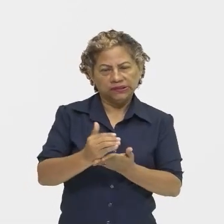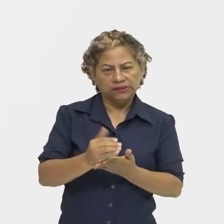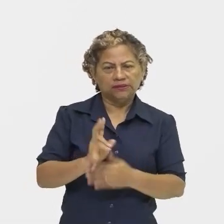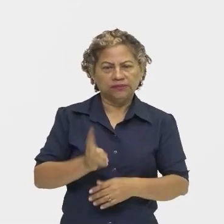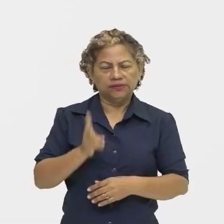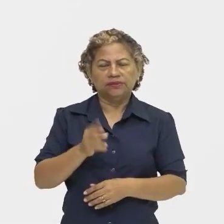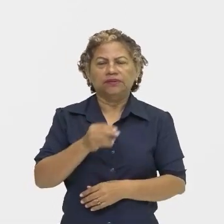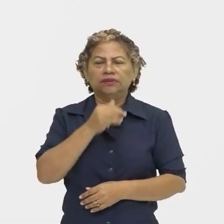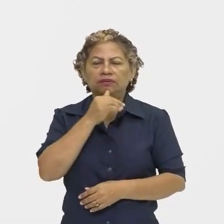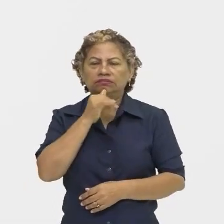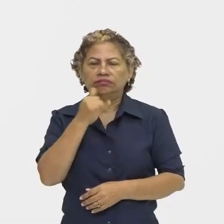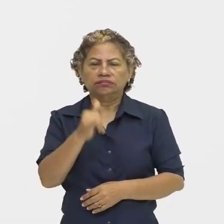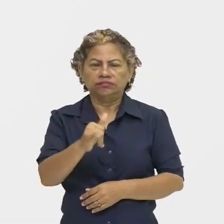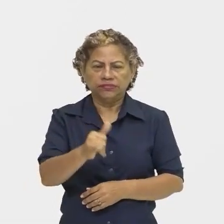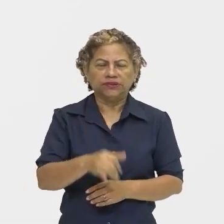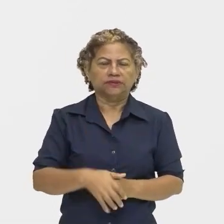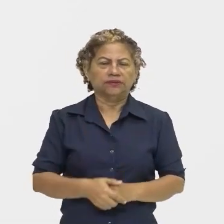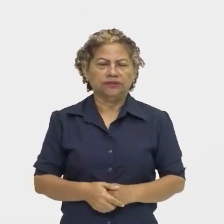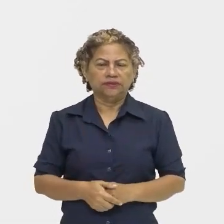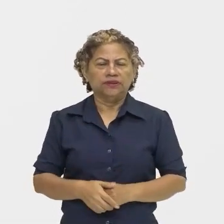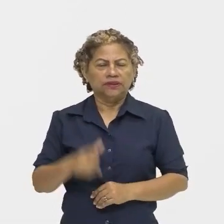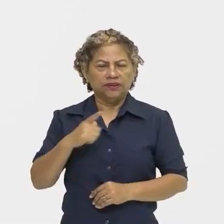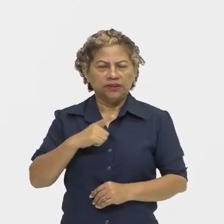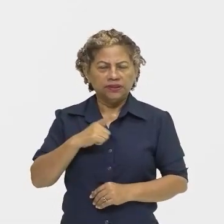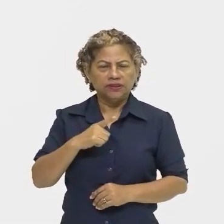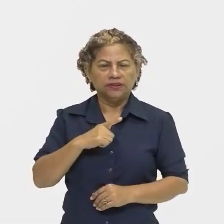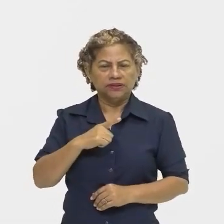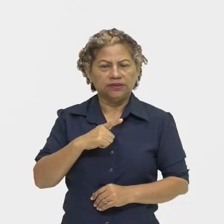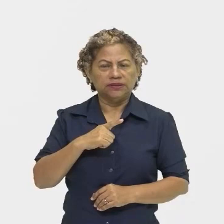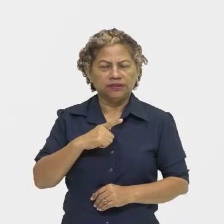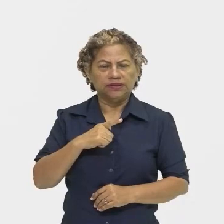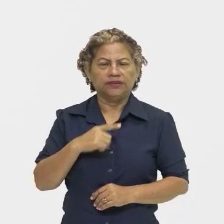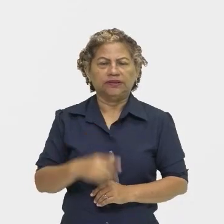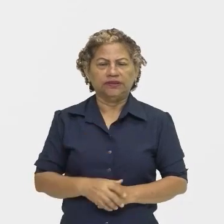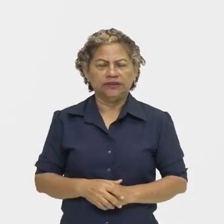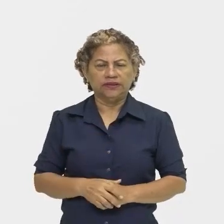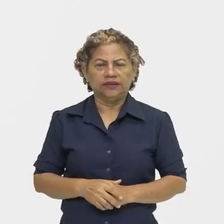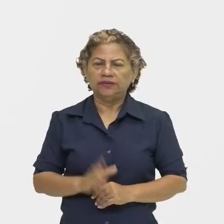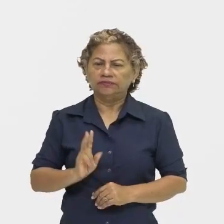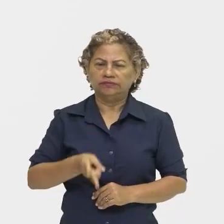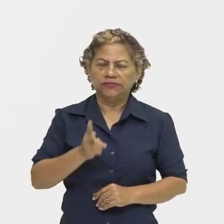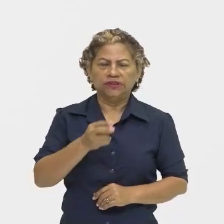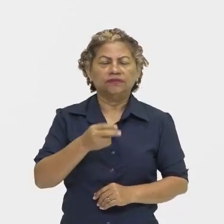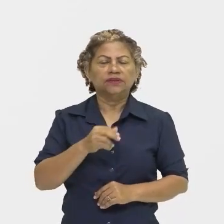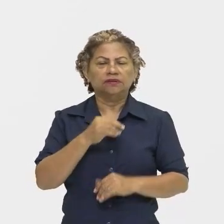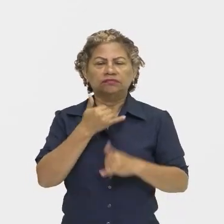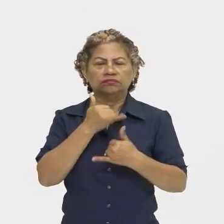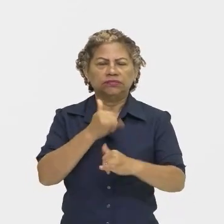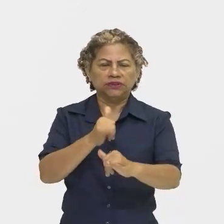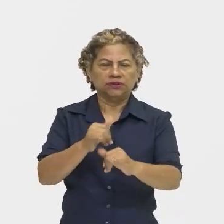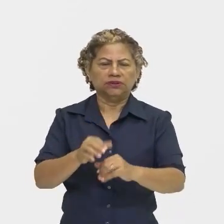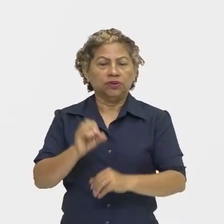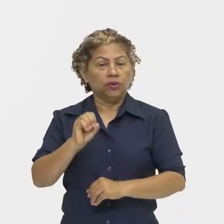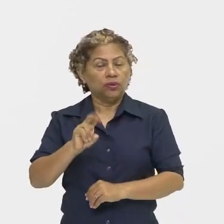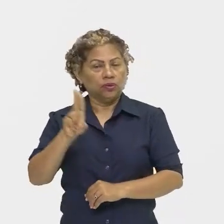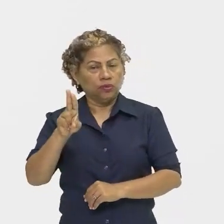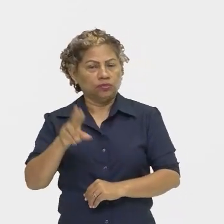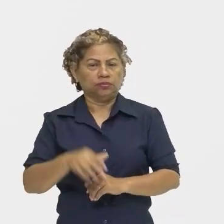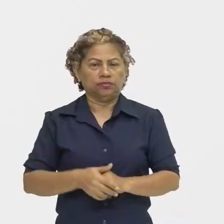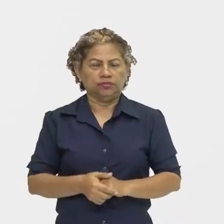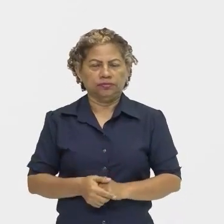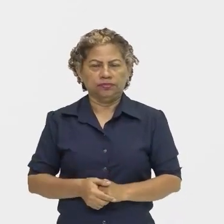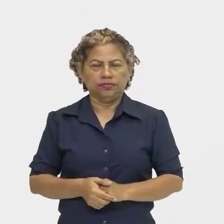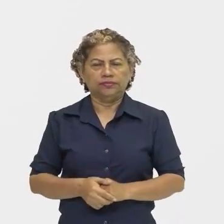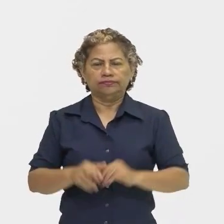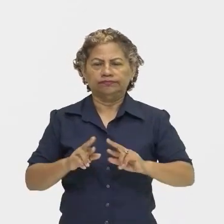da energia expressa formalmente a conservação de energia, ou seja,